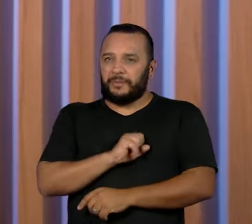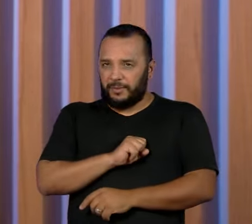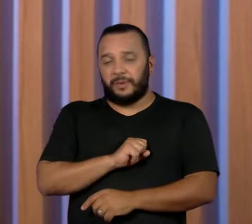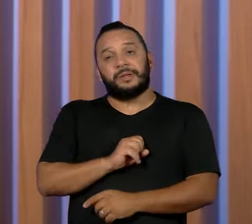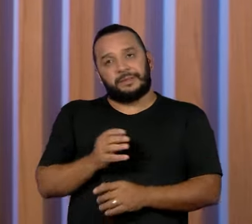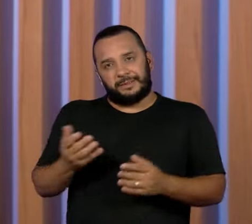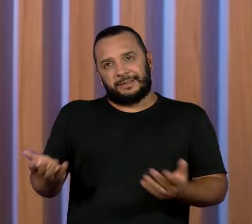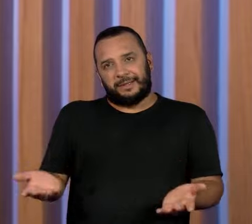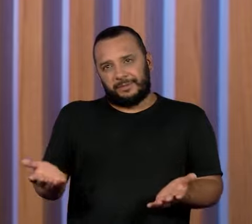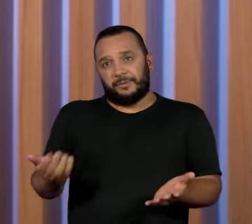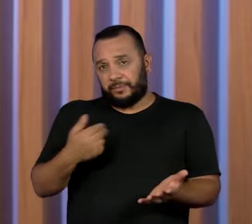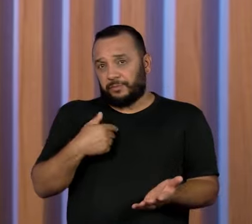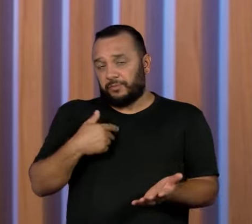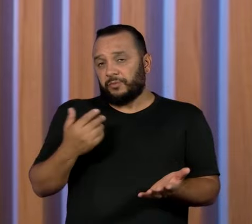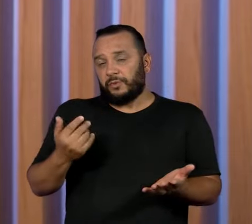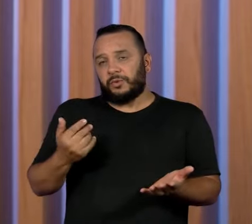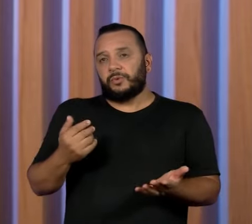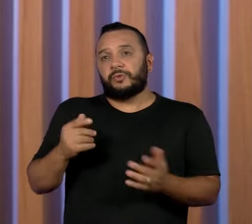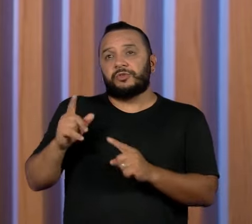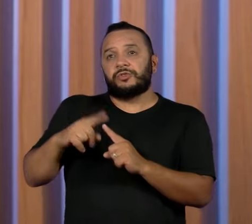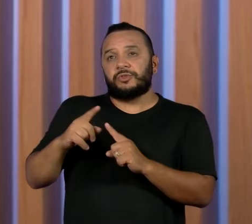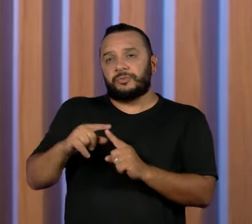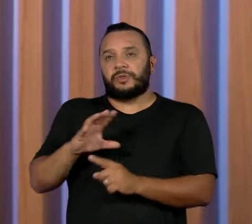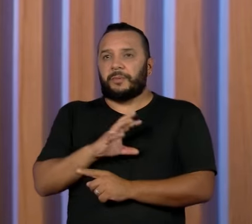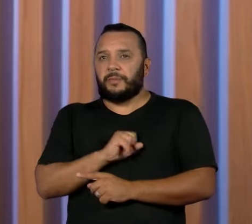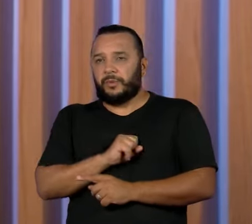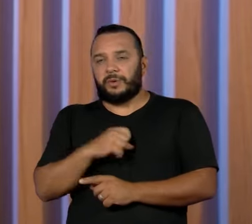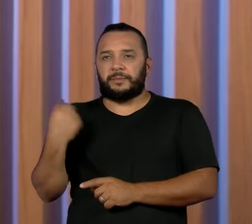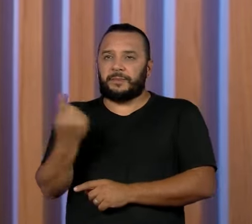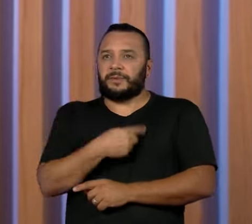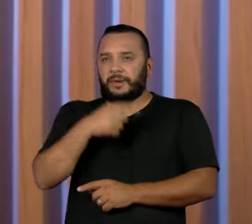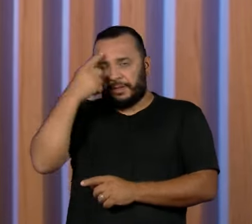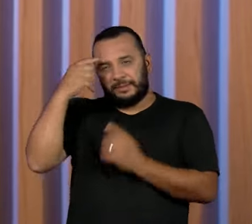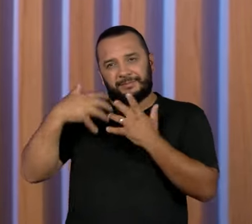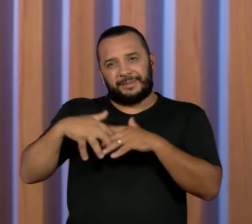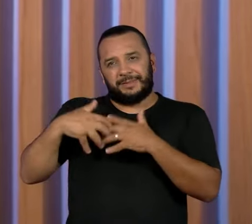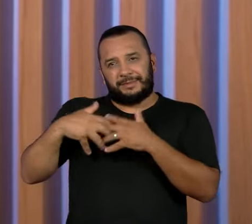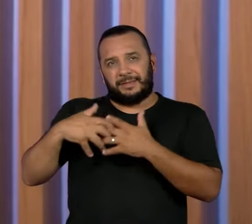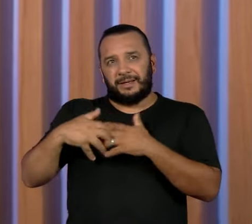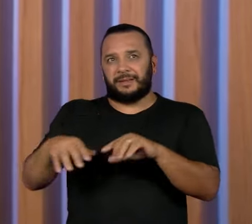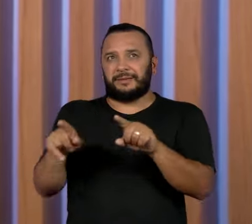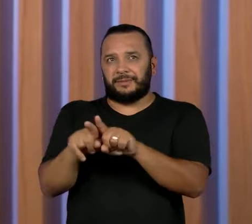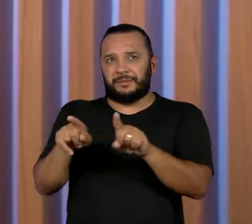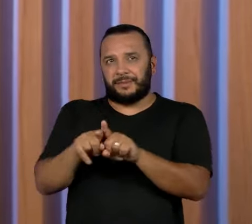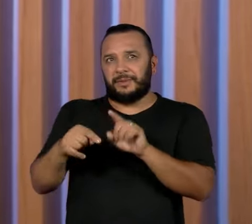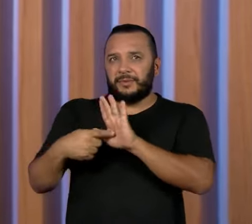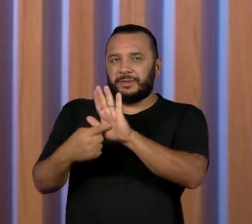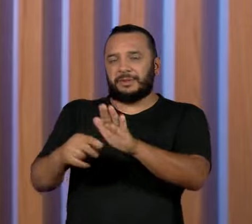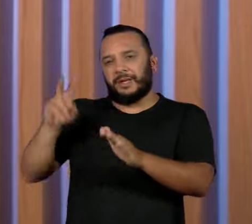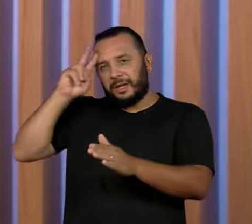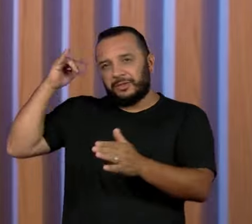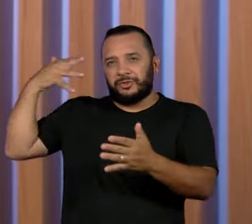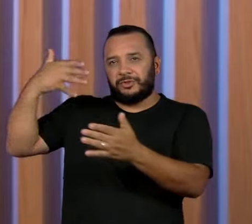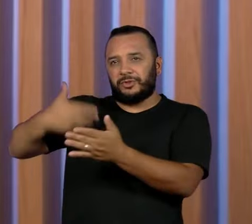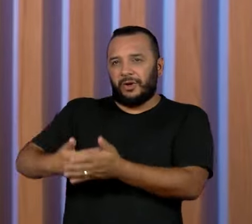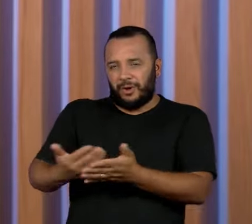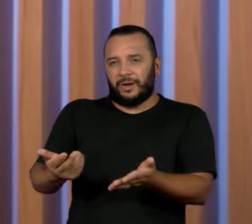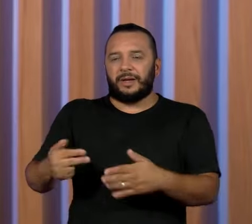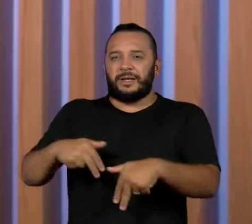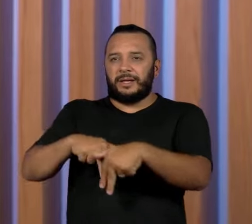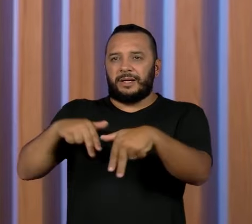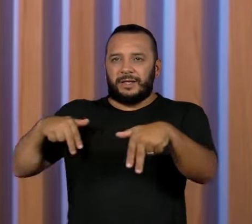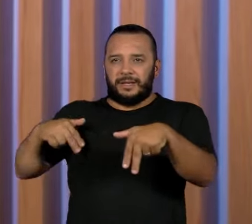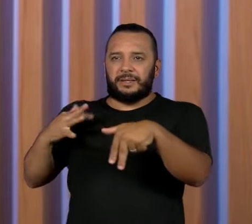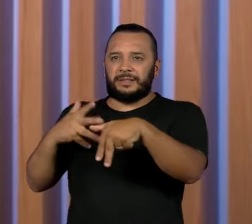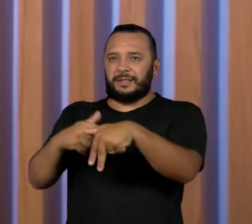questionar o tipo de amor que está sendo colocado hoje em dia para a gente pensar e trazer, resgatar mesmo a nossa história, a ancestralidade, a nossa maneira de ter afeto.